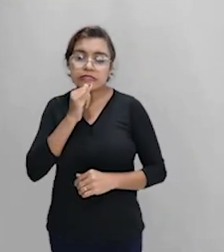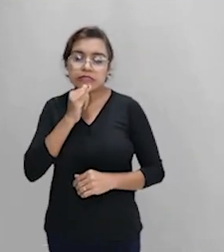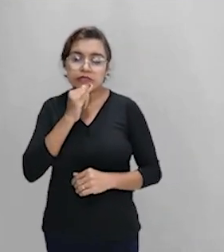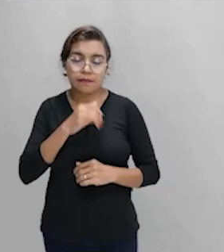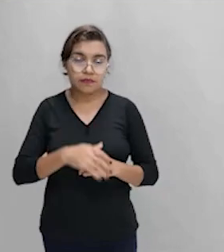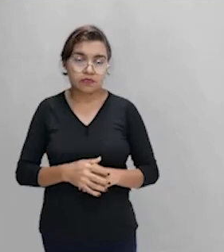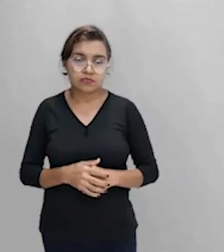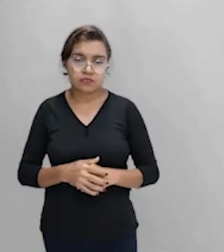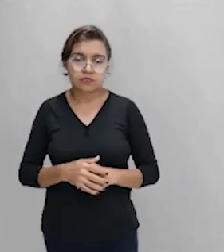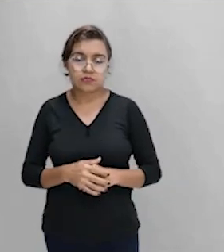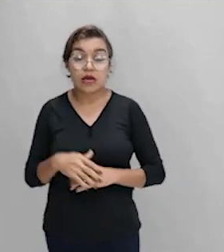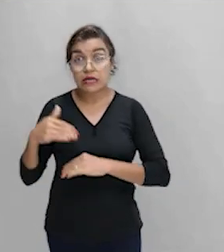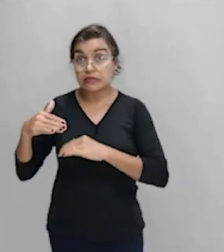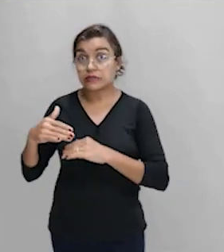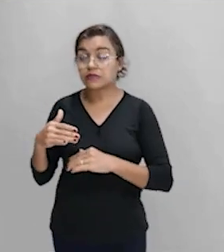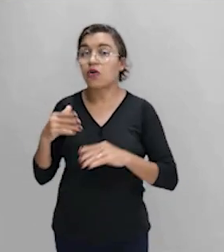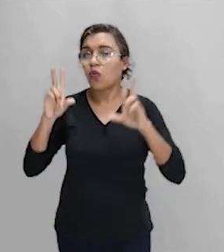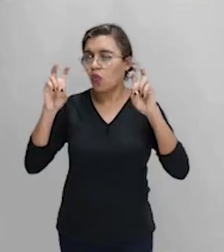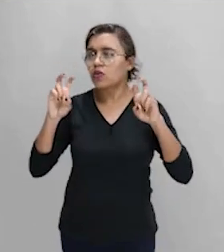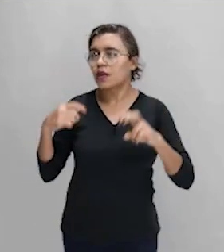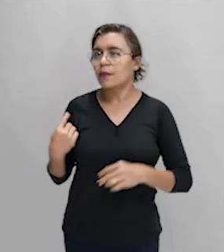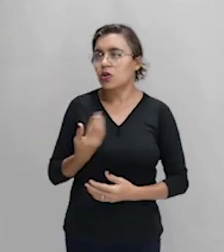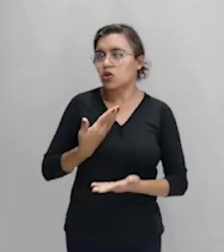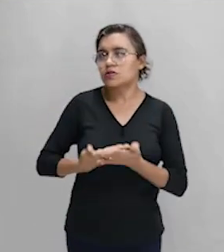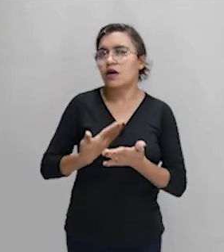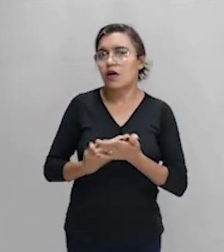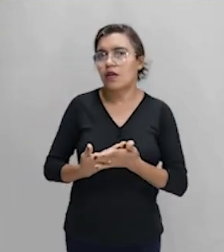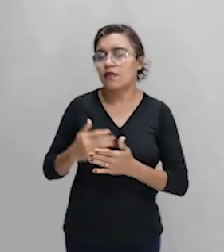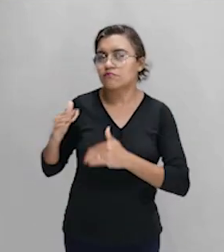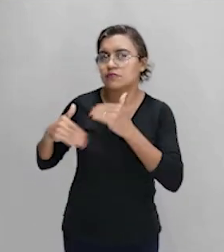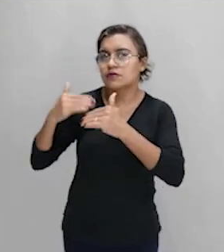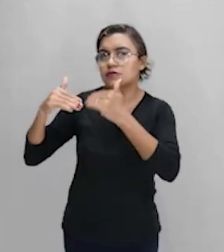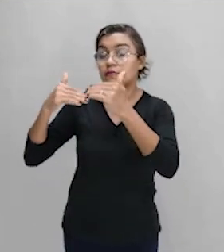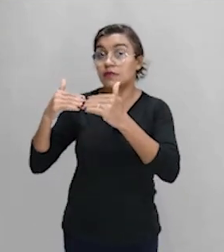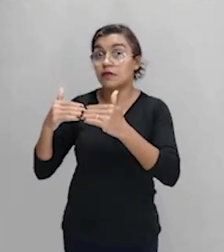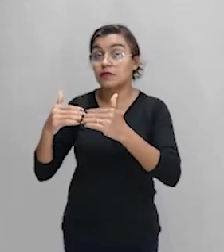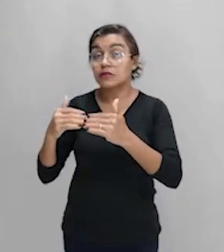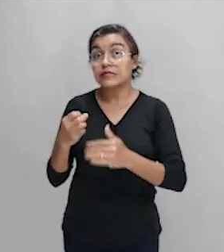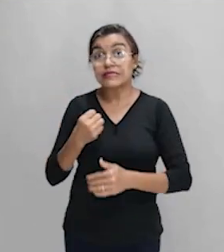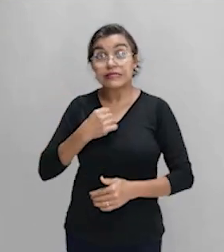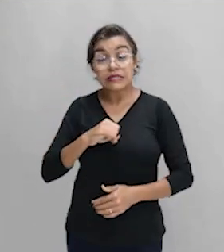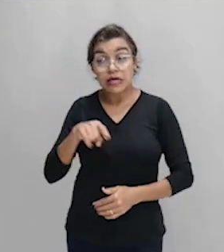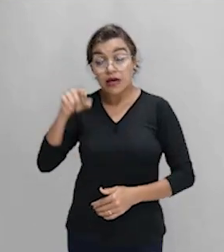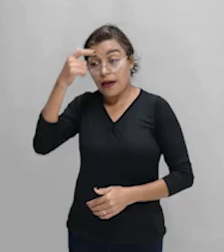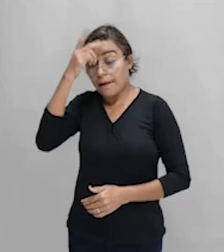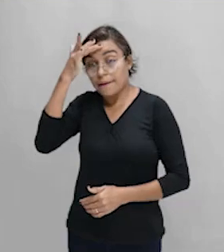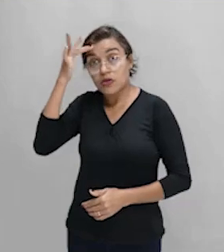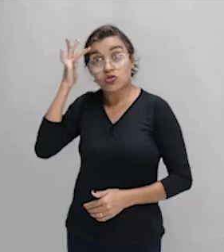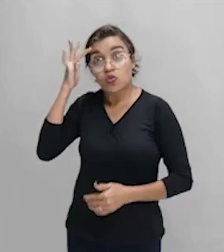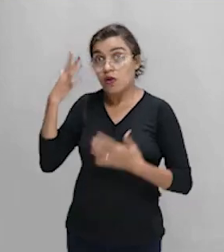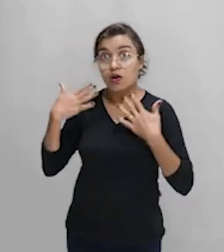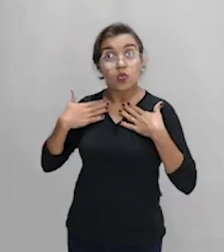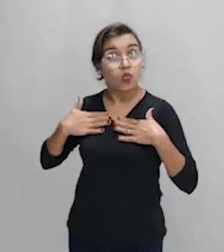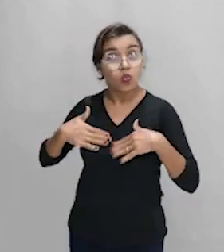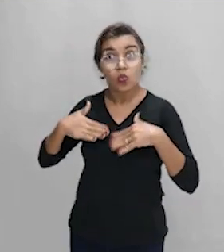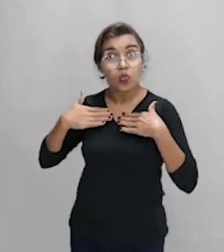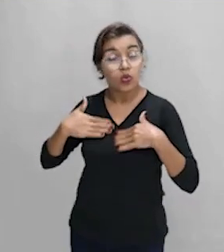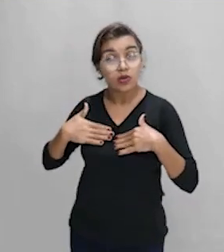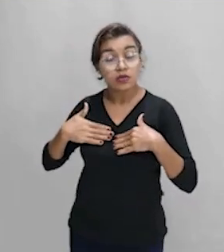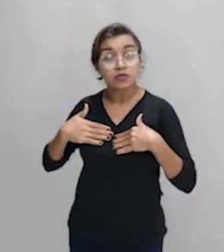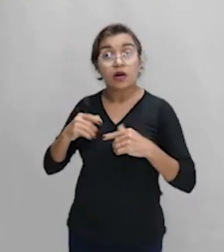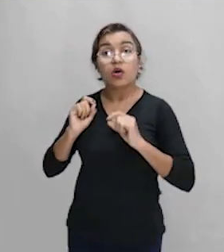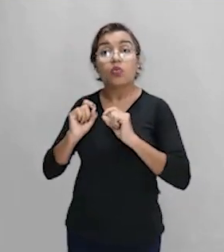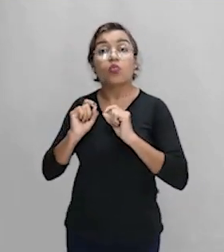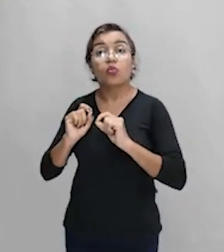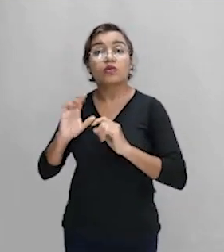aula é desempenho e treinamento excessivo, ele entra ali num quadro de overtraining, que a gente chama.